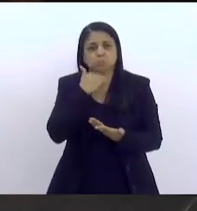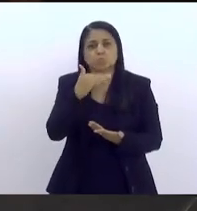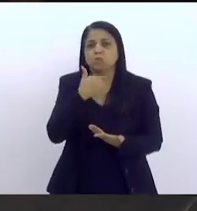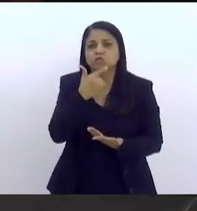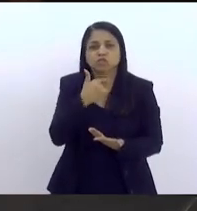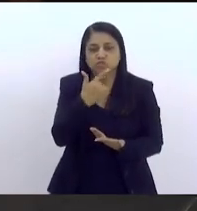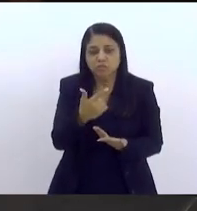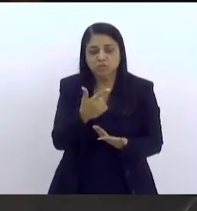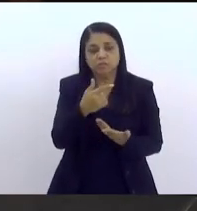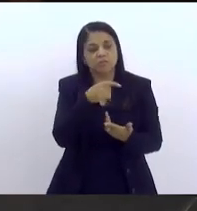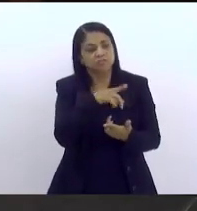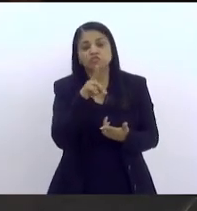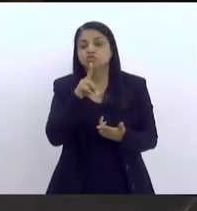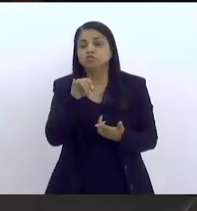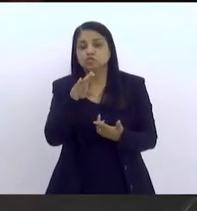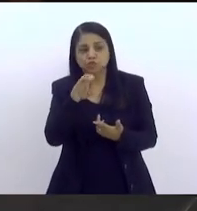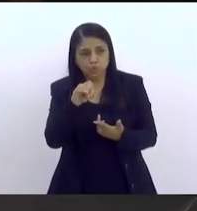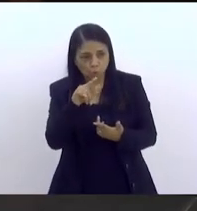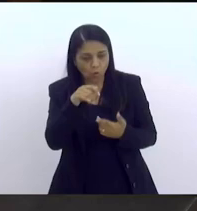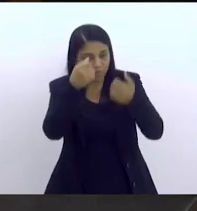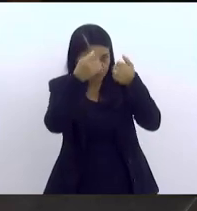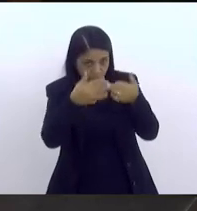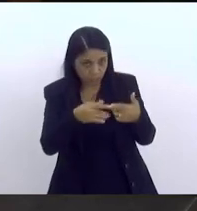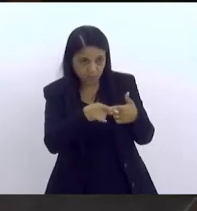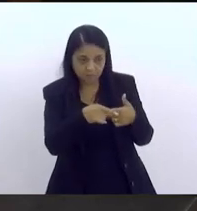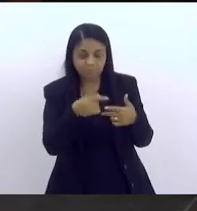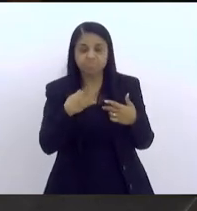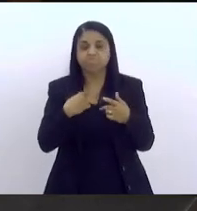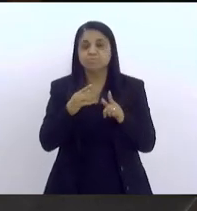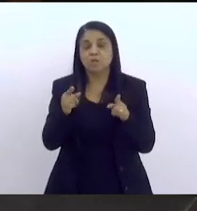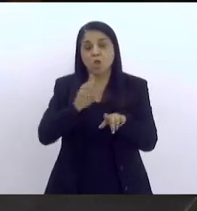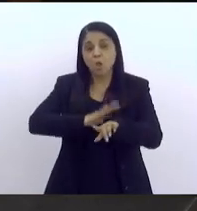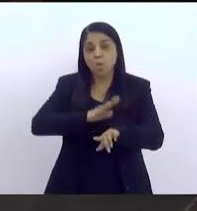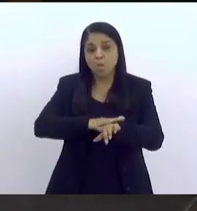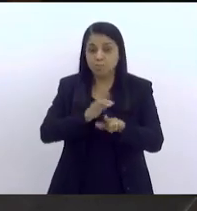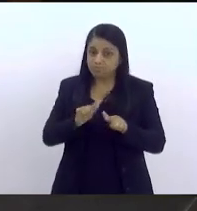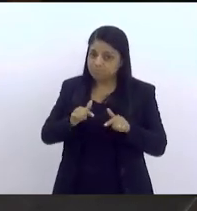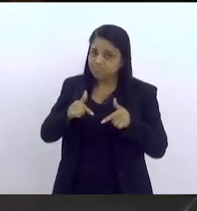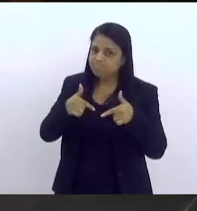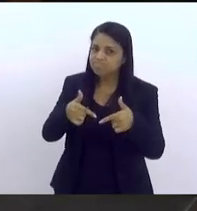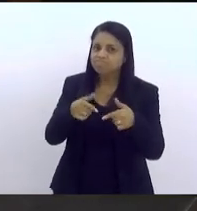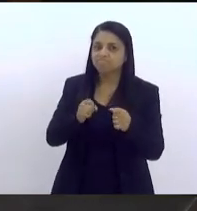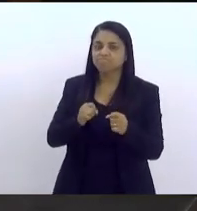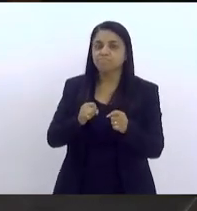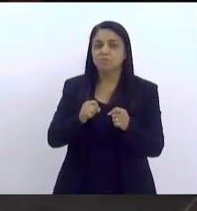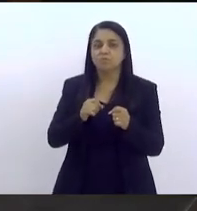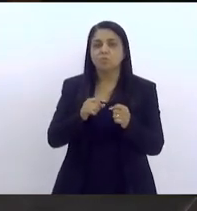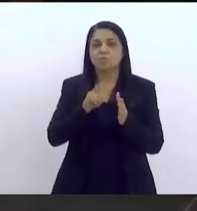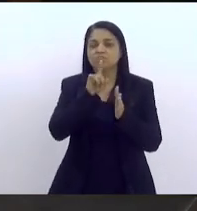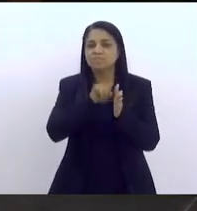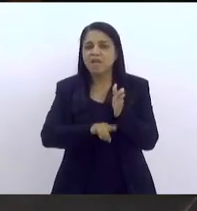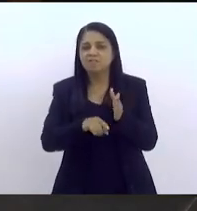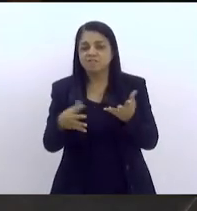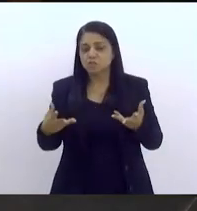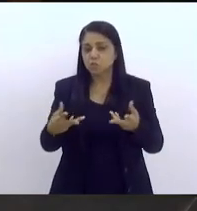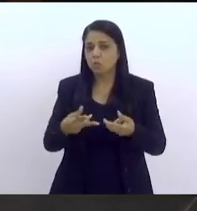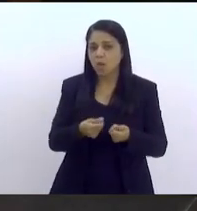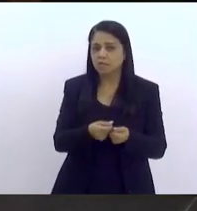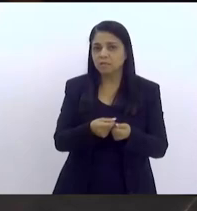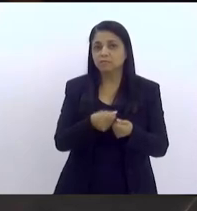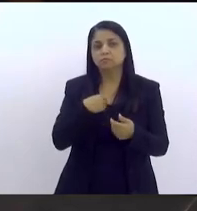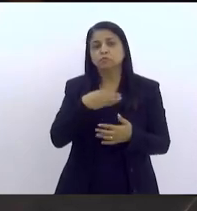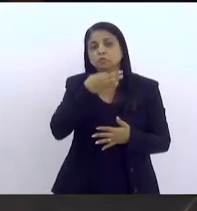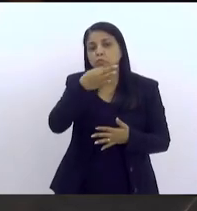me fale um pouco sobre isso né é hora de enfrentar o déficit de qualidade adivinha qual é a sugestão do